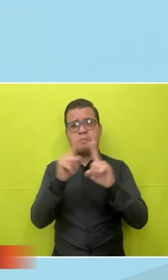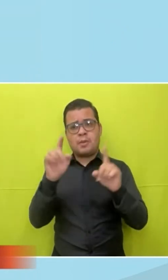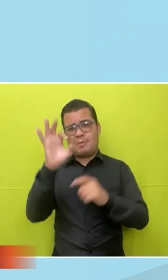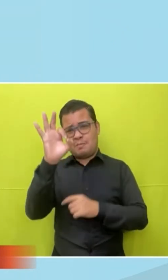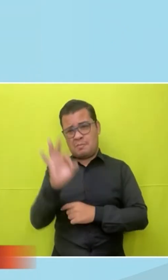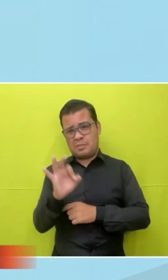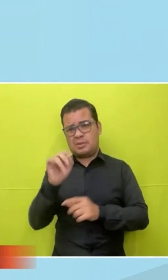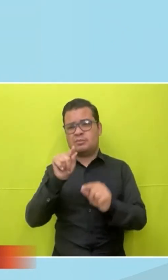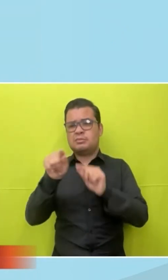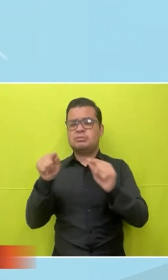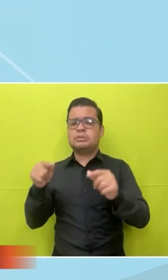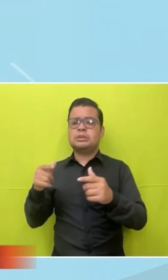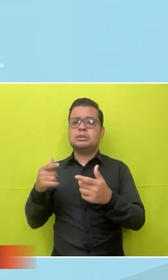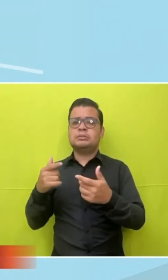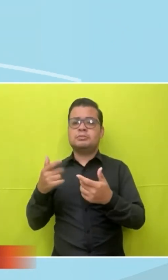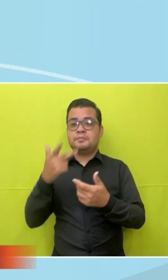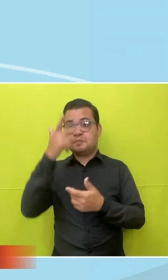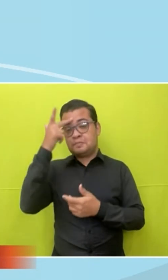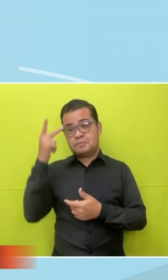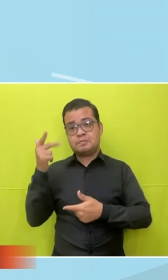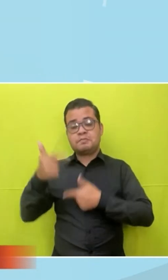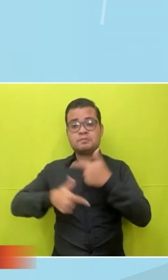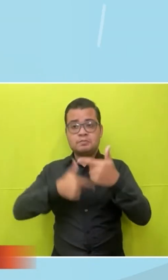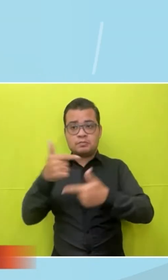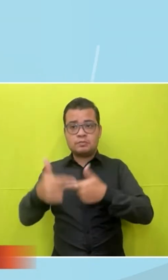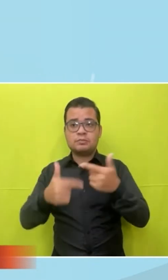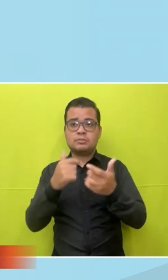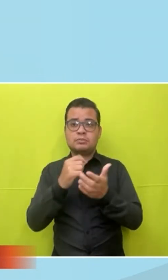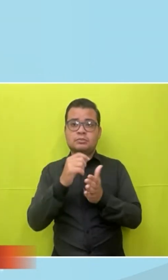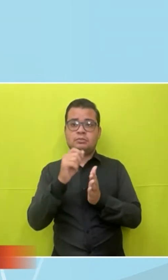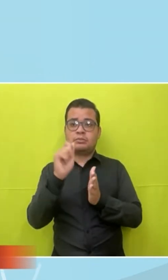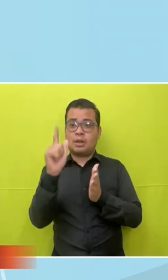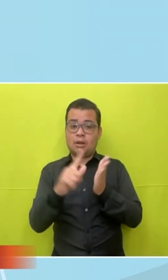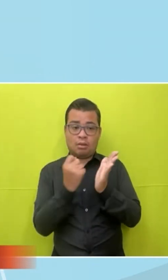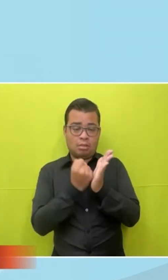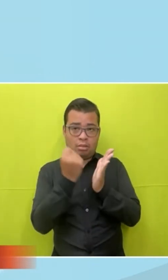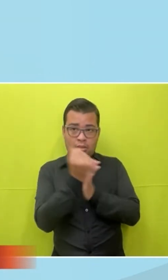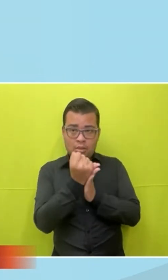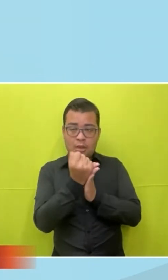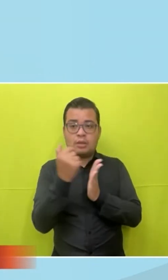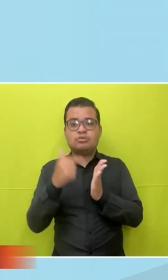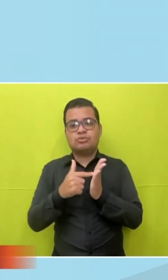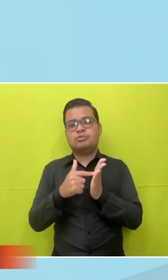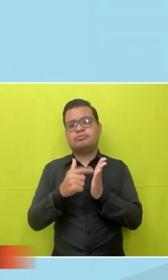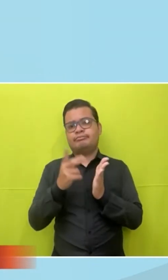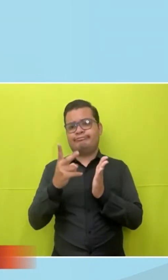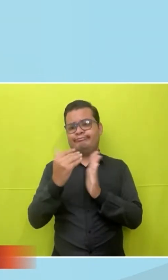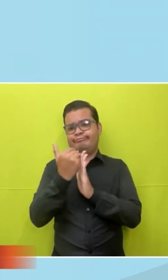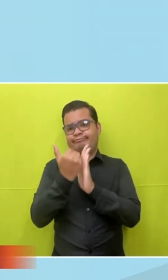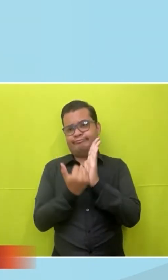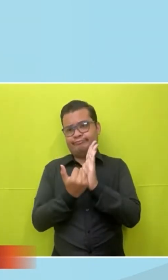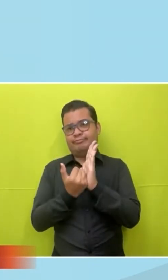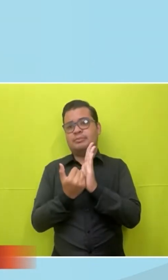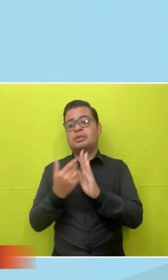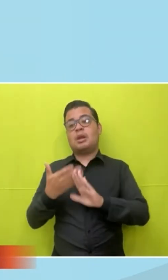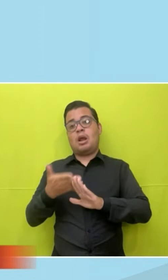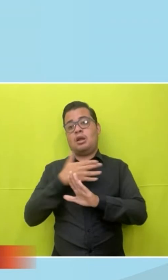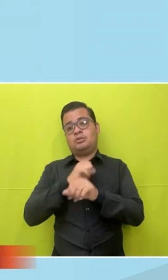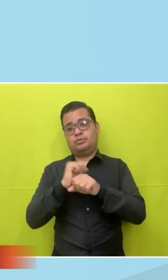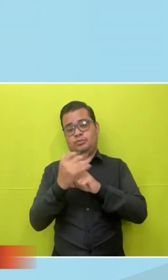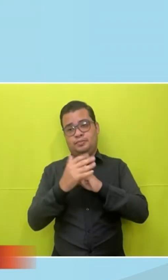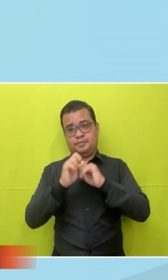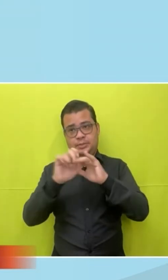pessoas ocupadas com carteira assinada ainda está abaixo do patamar pré-pandemia, ou seja, pessoas que